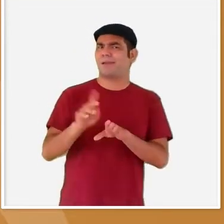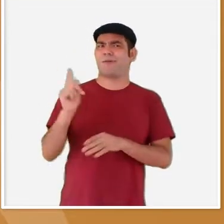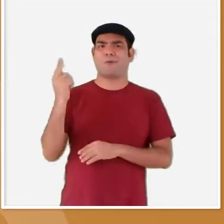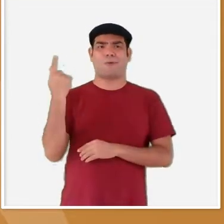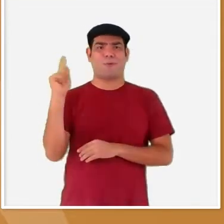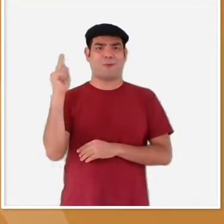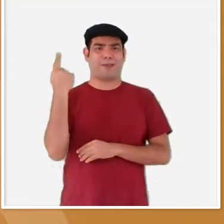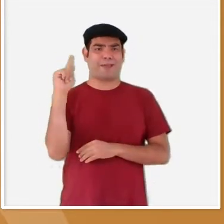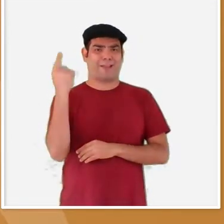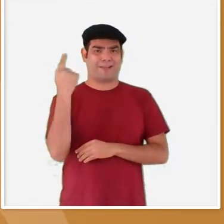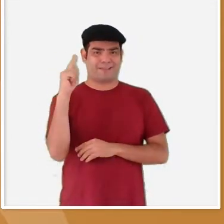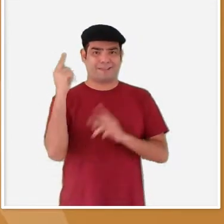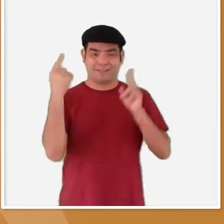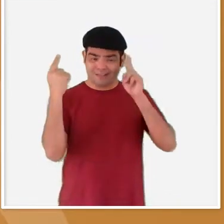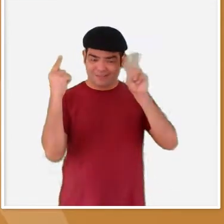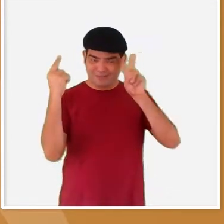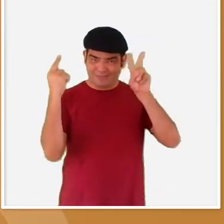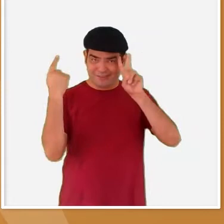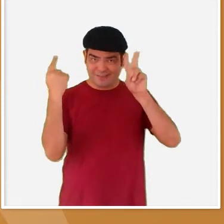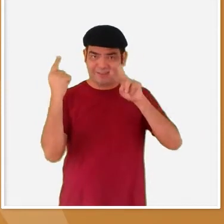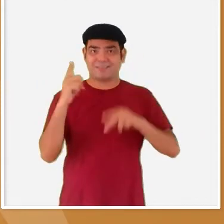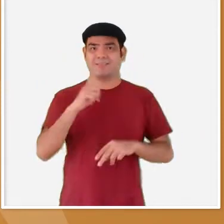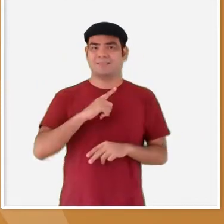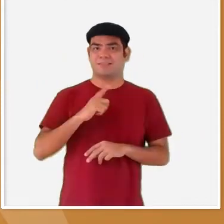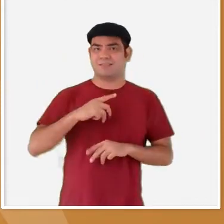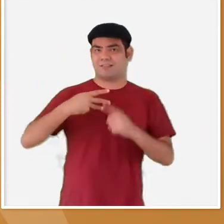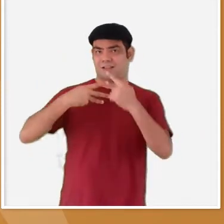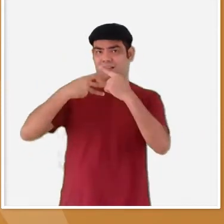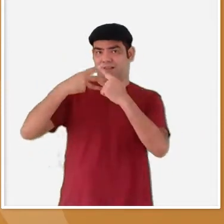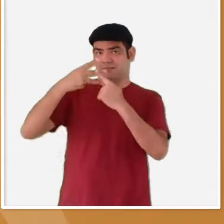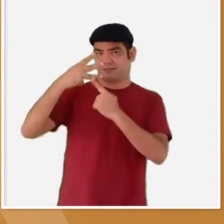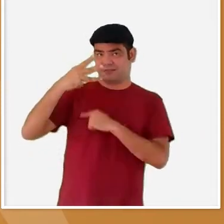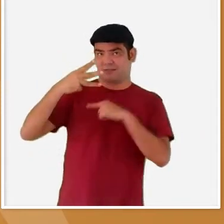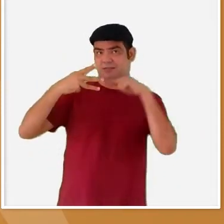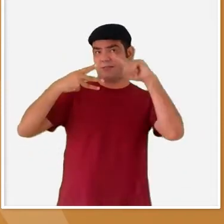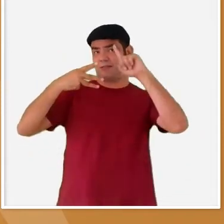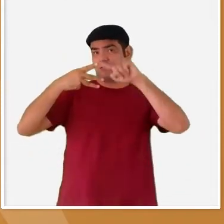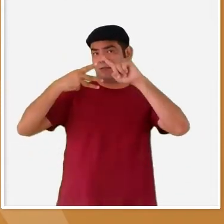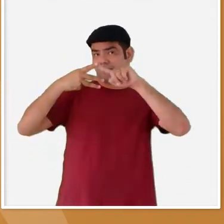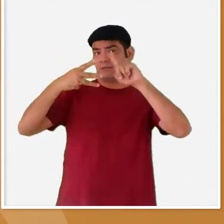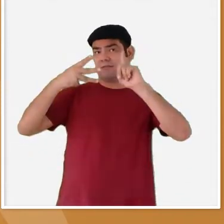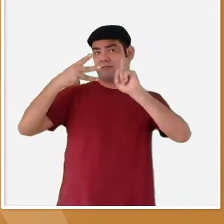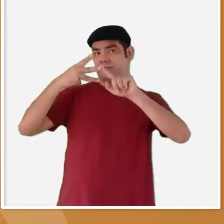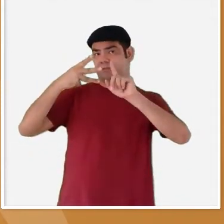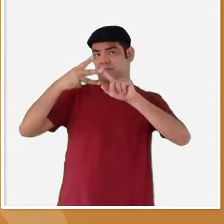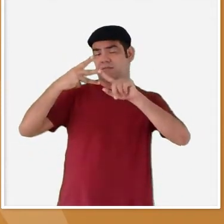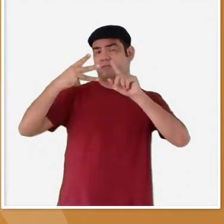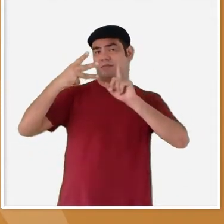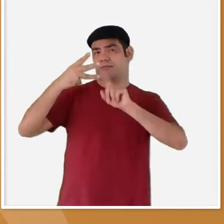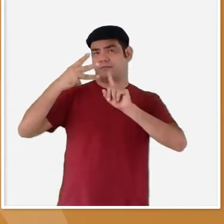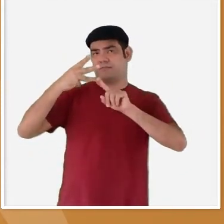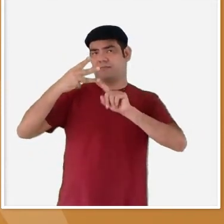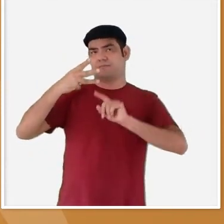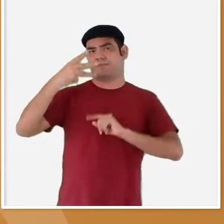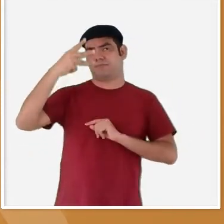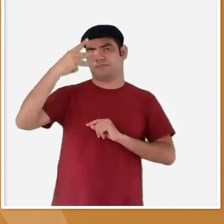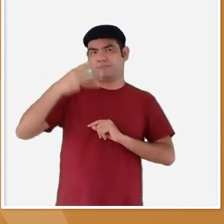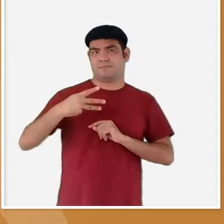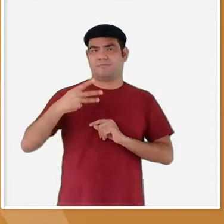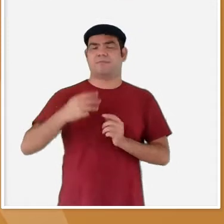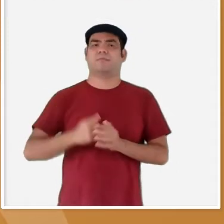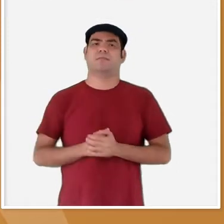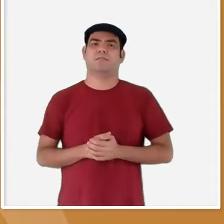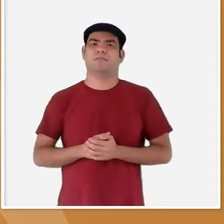é. Vemos aí as 3 Guianas, né? No caso, Suriname, a Guiana e a Guiana Francesa. Só para lembrar que é o